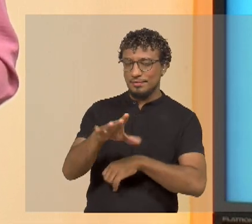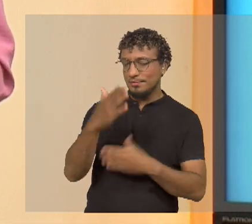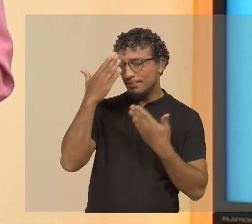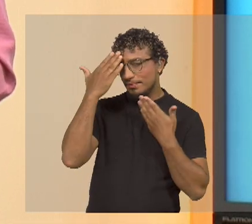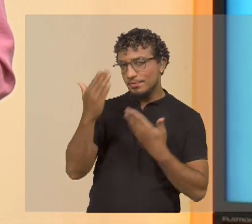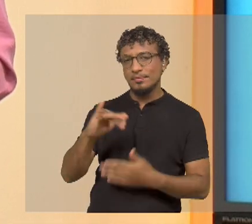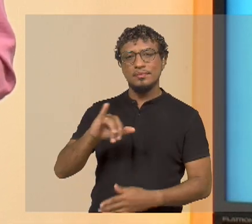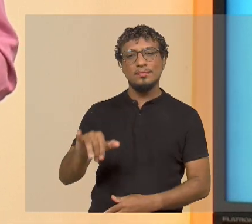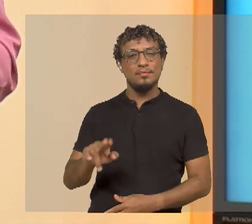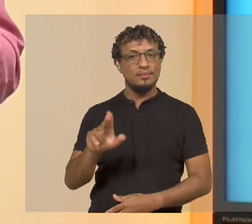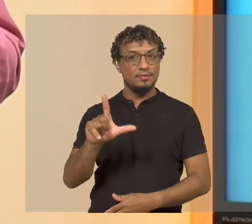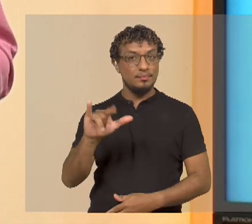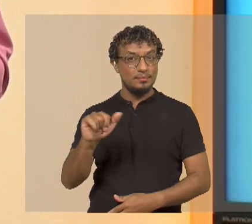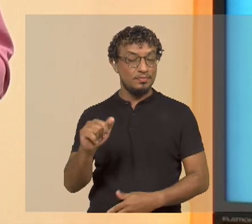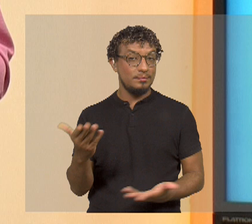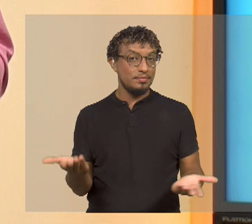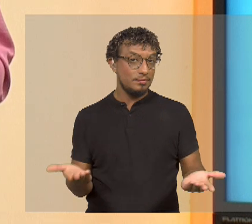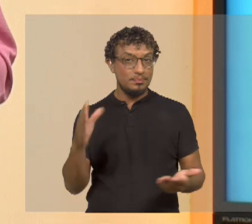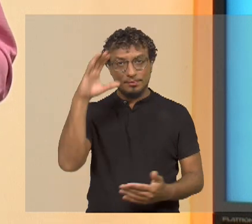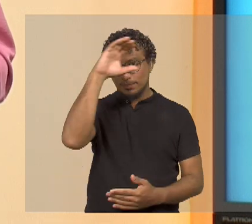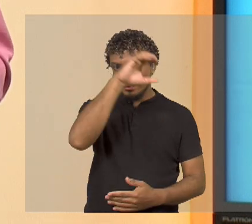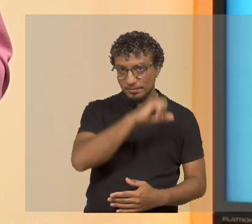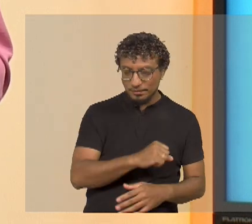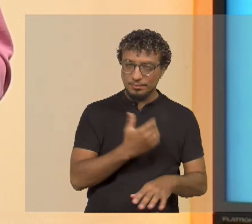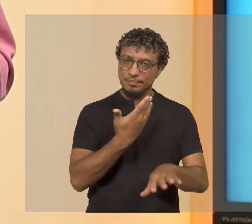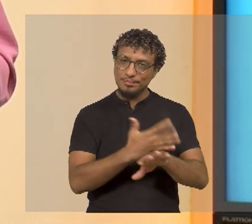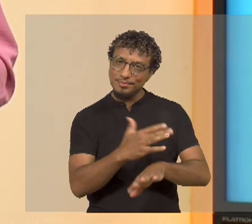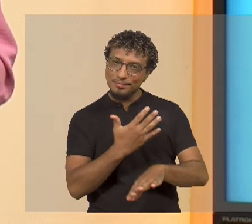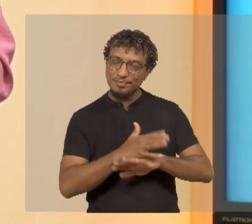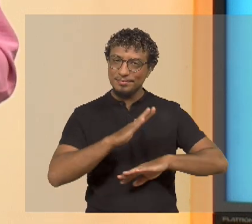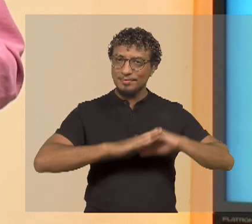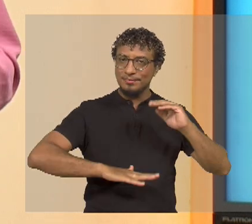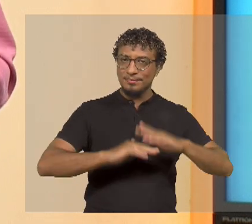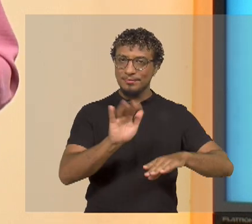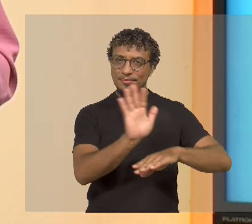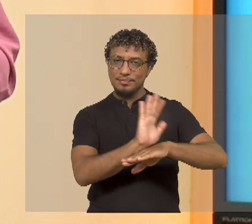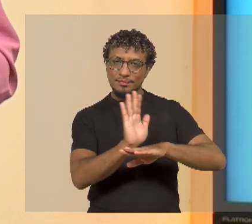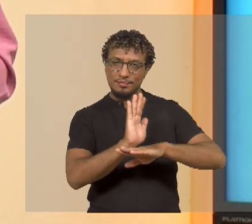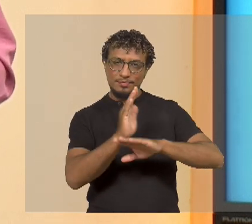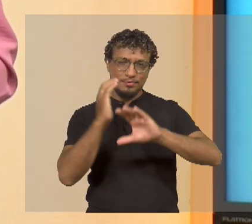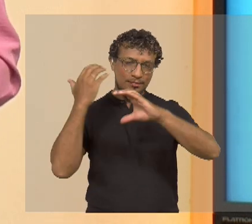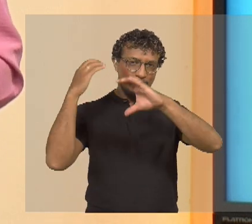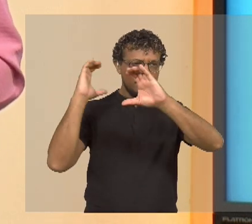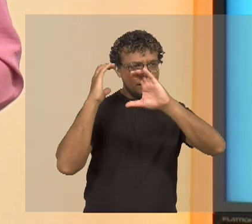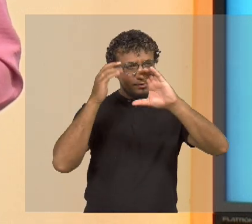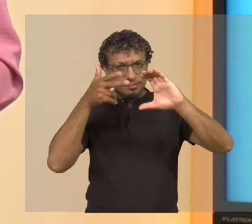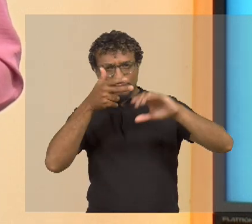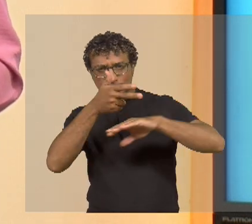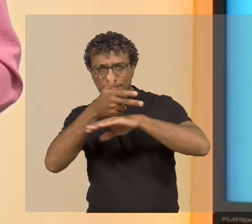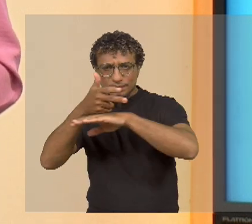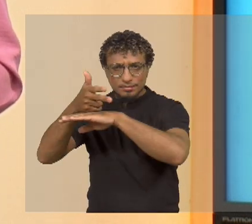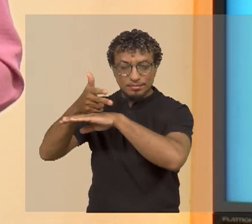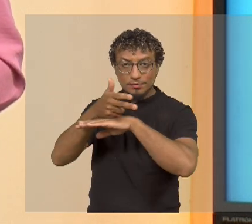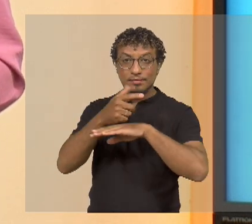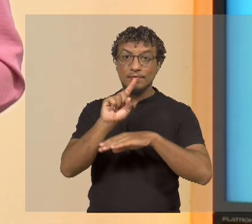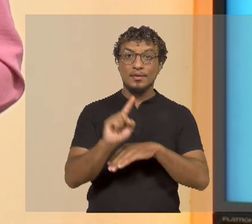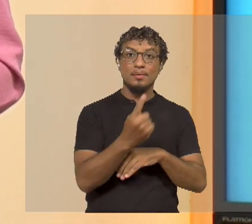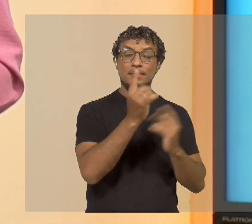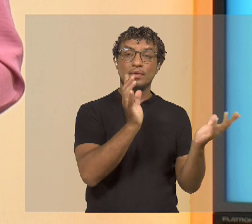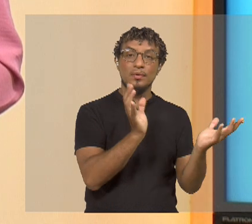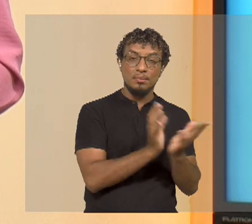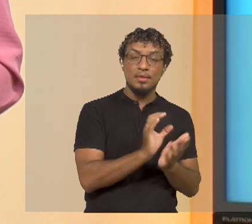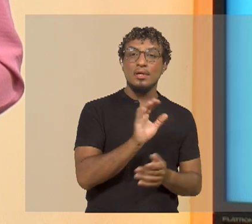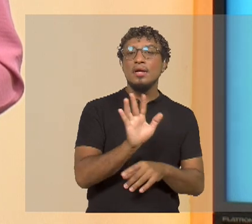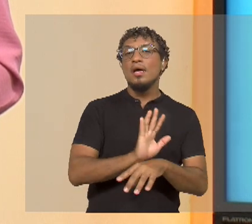Júlia. Aprender e vivenciar a prática cinematográfica, objetivos centrais da primeira turma de produção de videoclipe